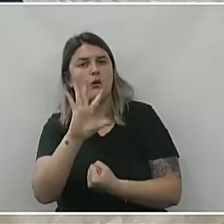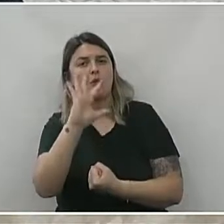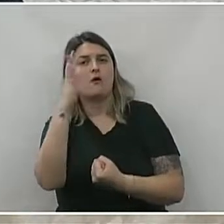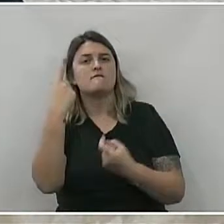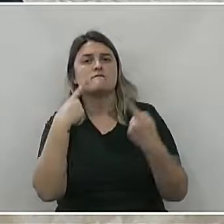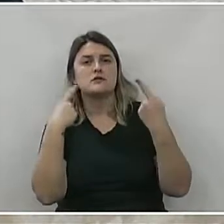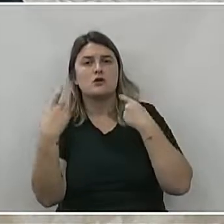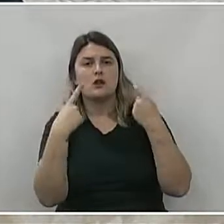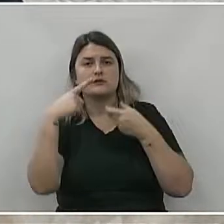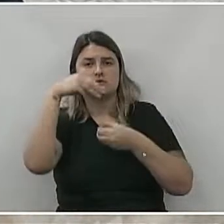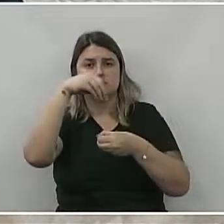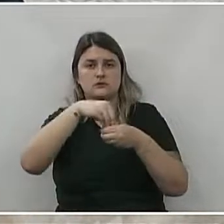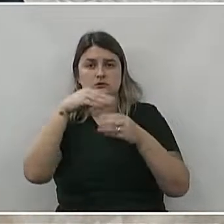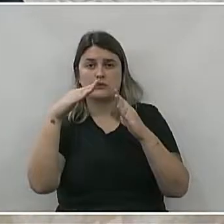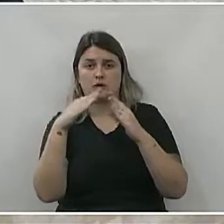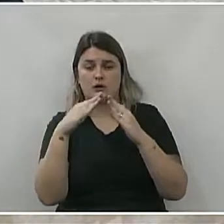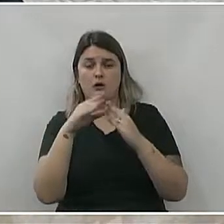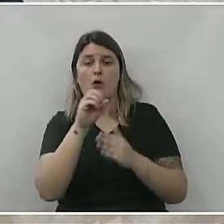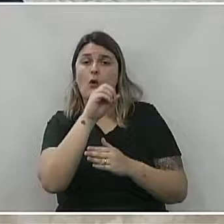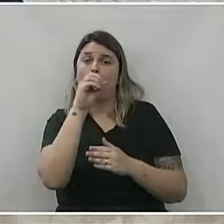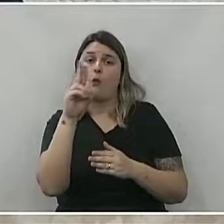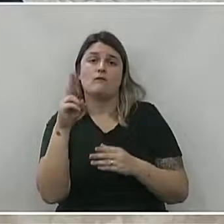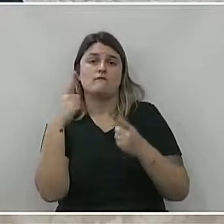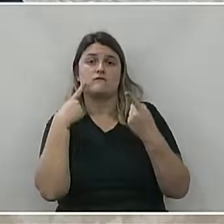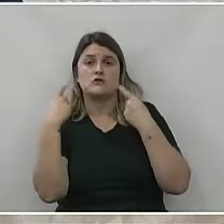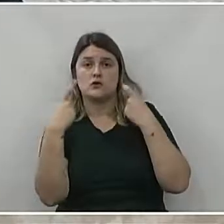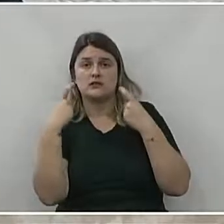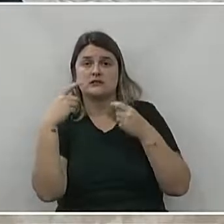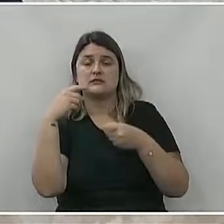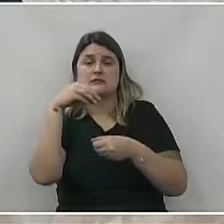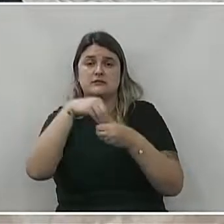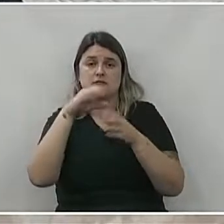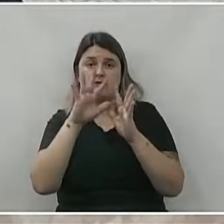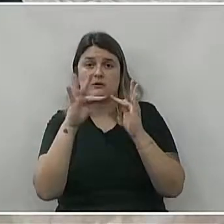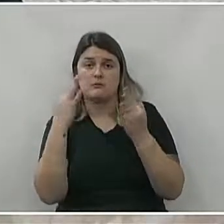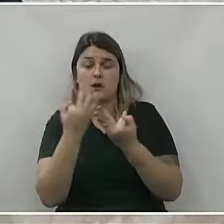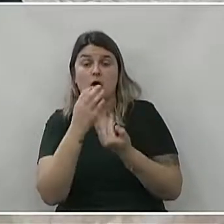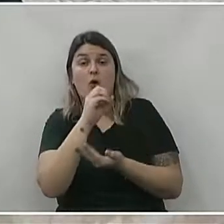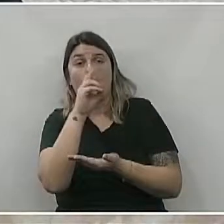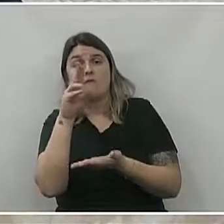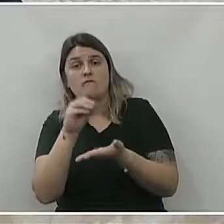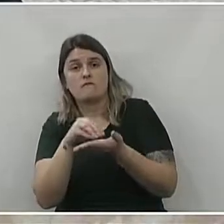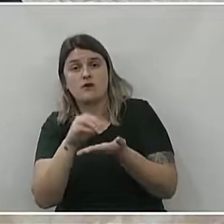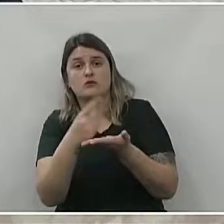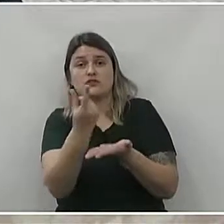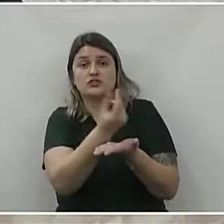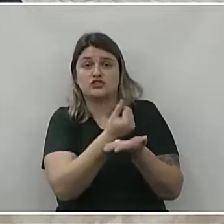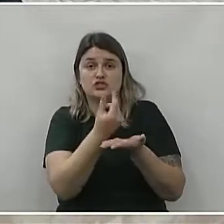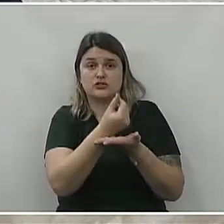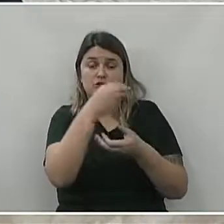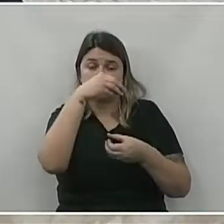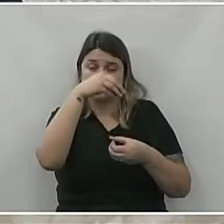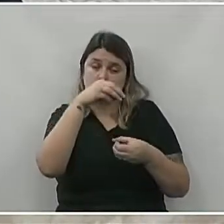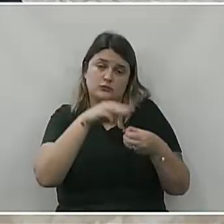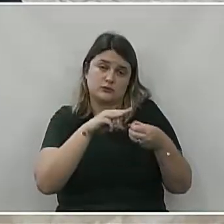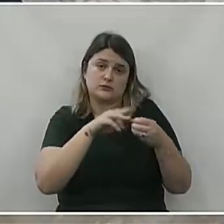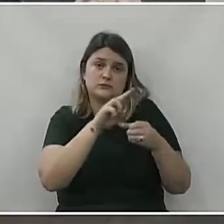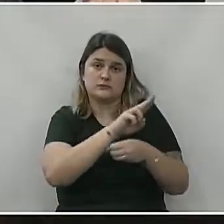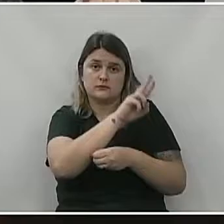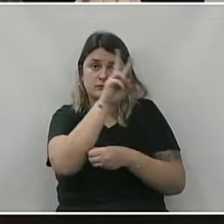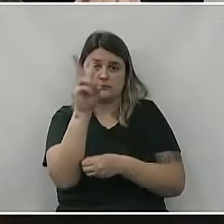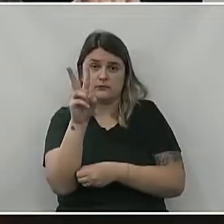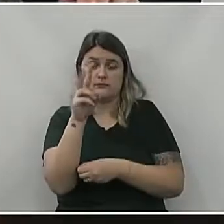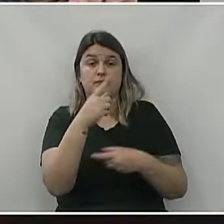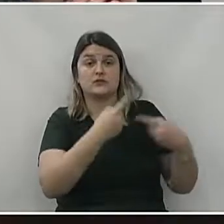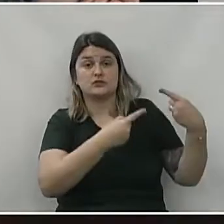de violência doméstica e familiar e em situação de vulnerabilidade socioeconômica em União da Vitória.